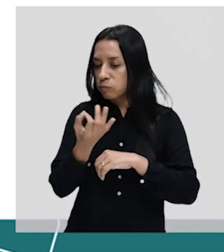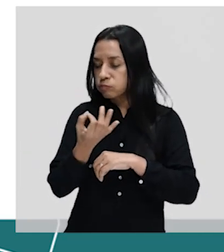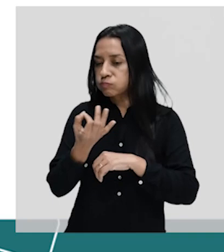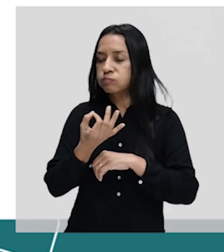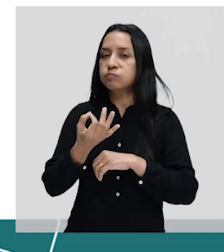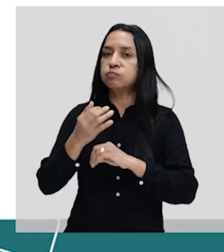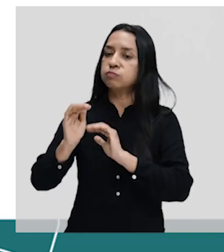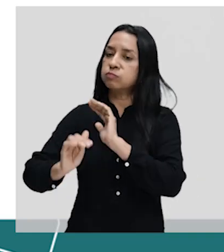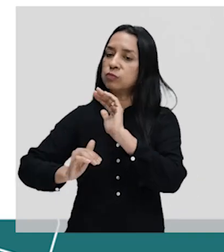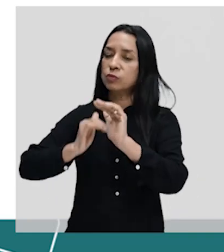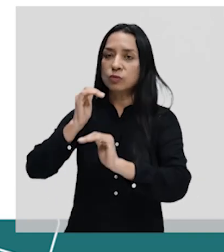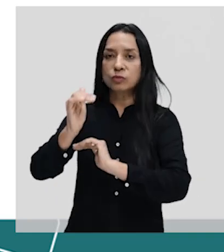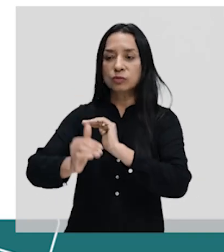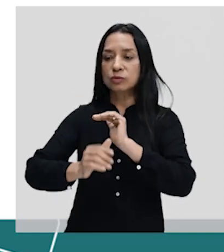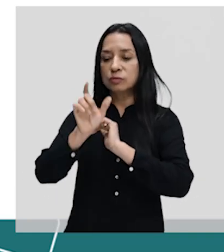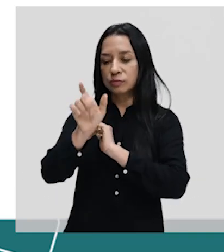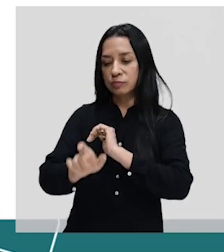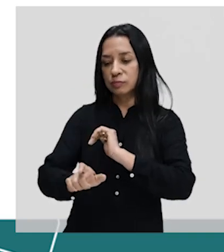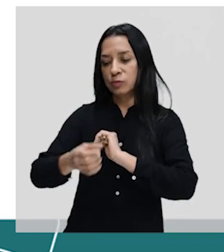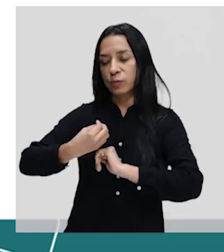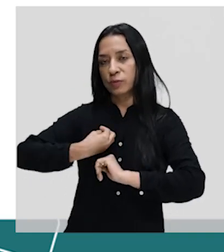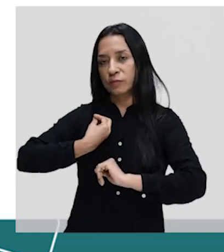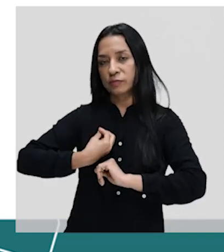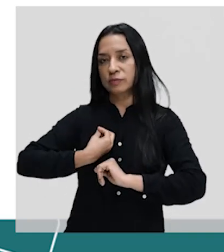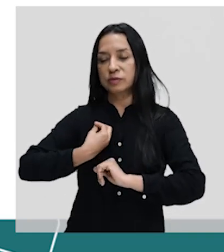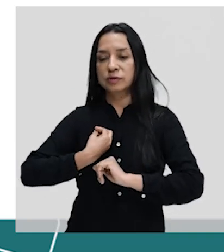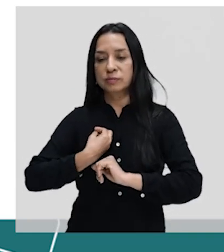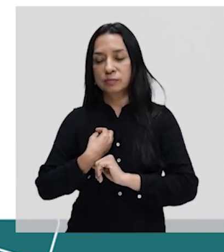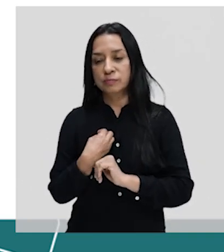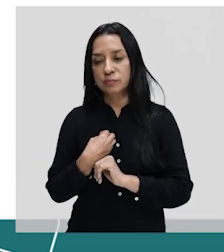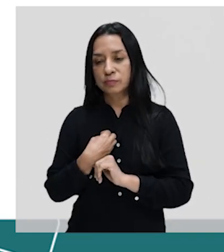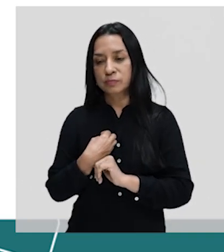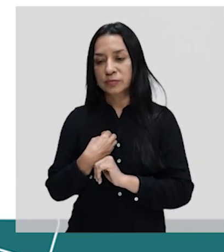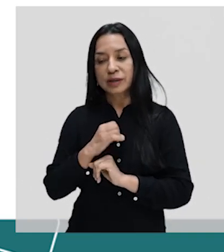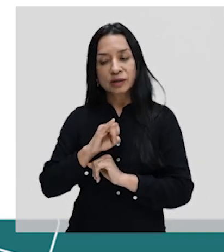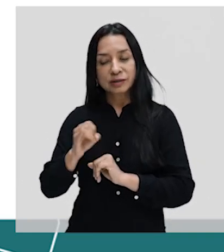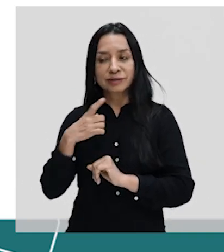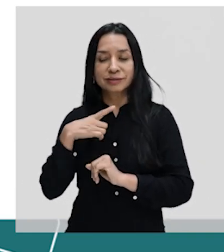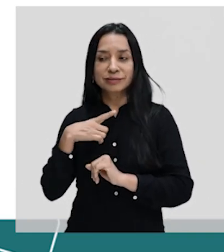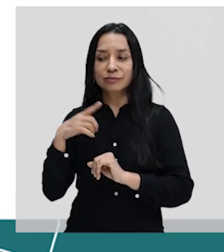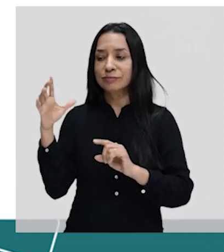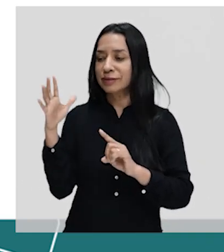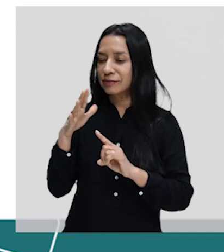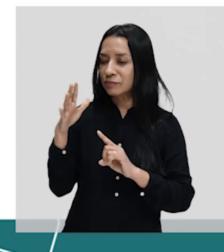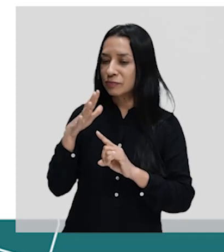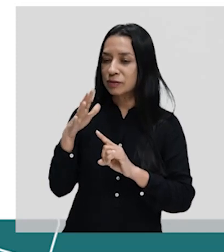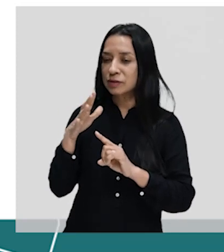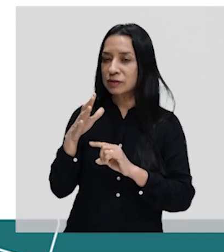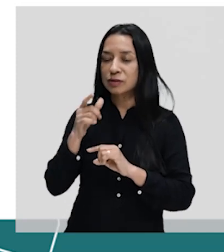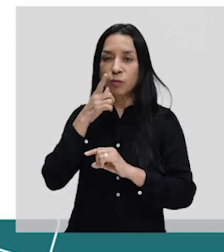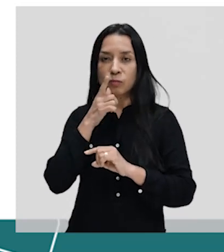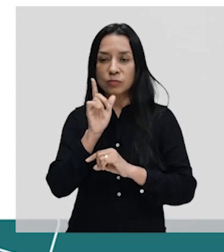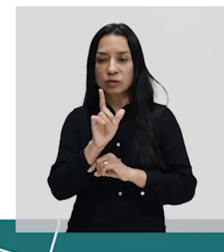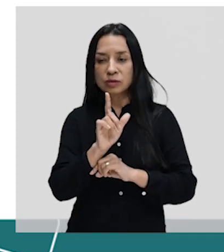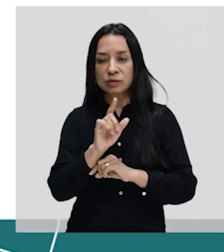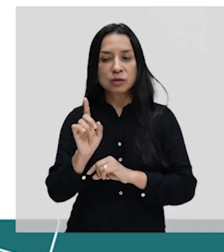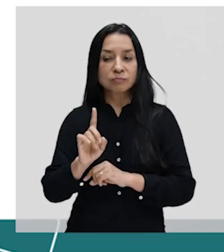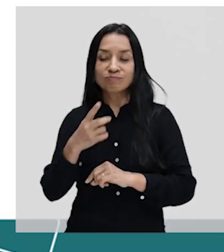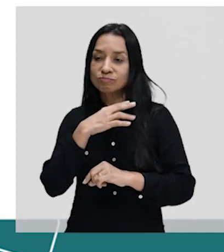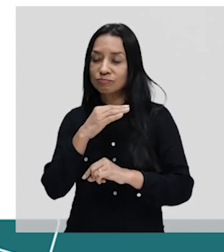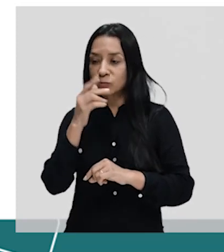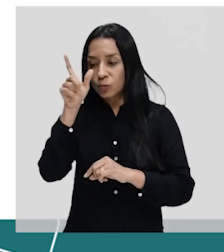vantagem evolutiva, o indivíduo morre e, consequentemente, essa mutação ela não pode ser transmitida para a descendência,